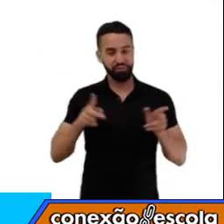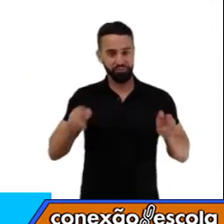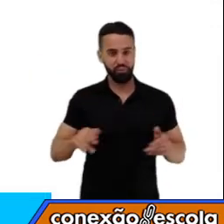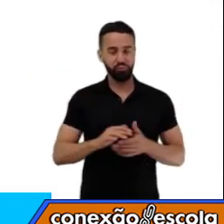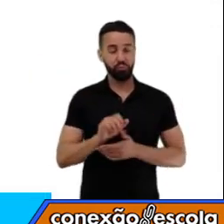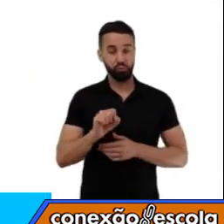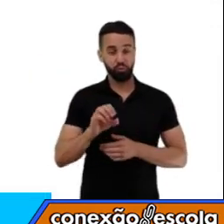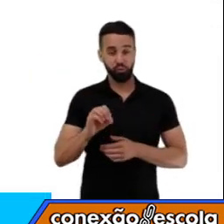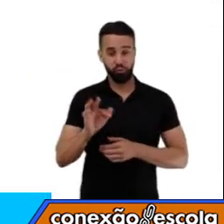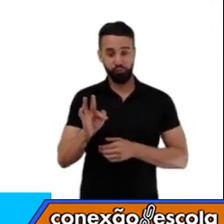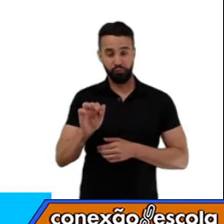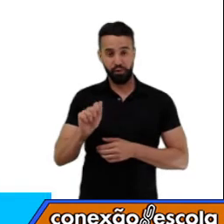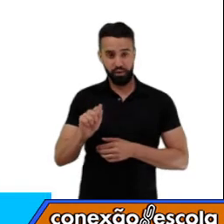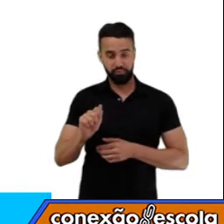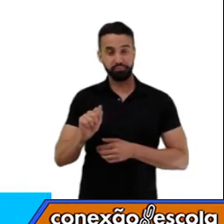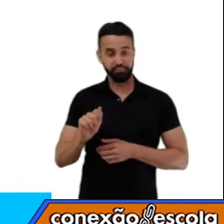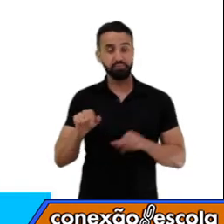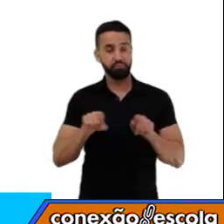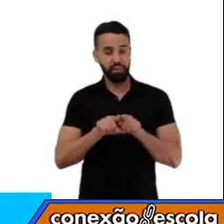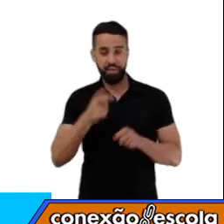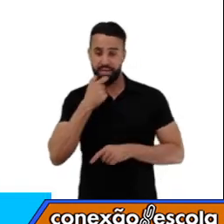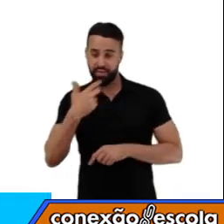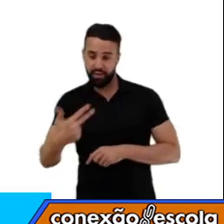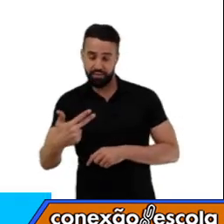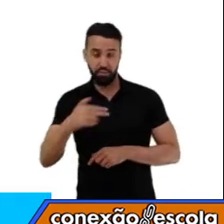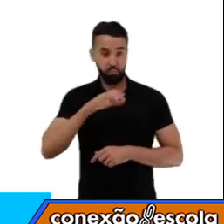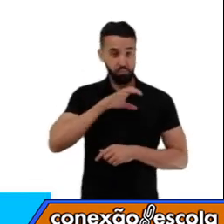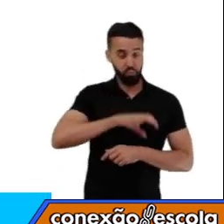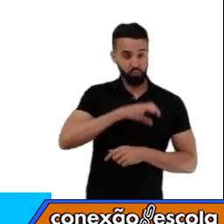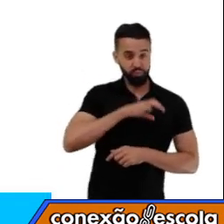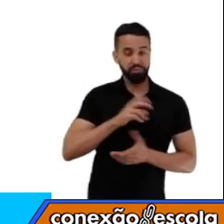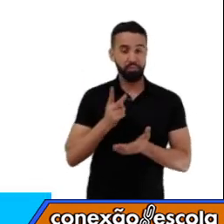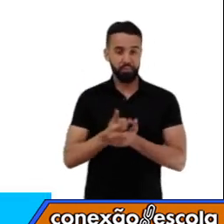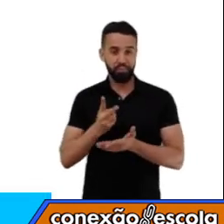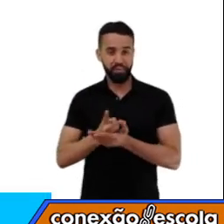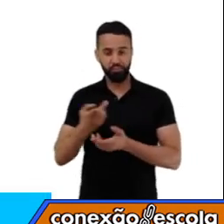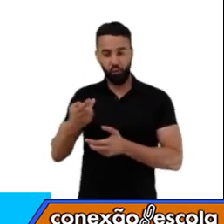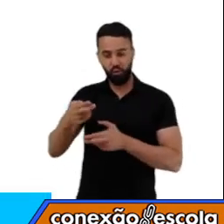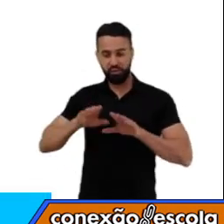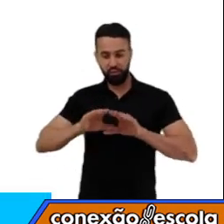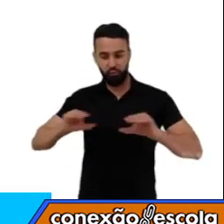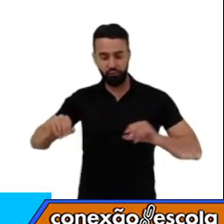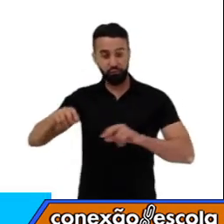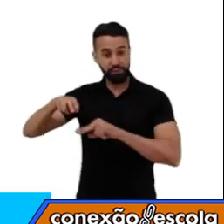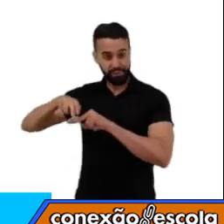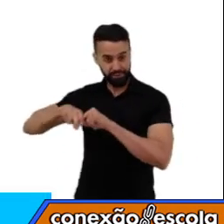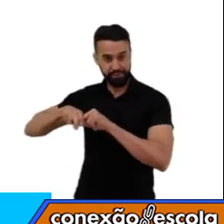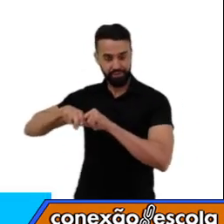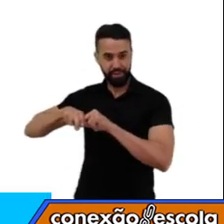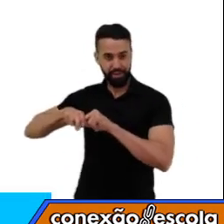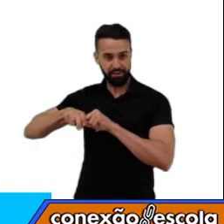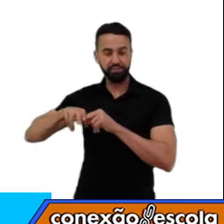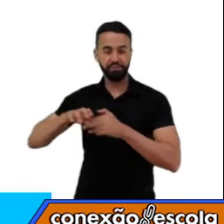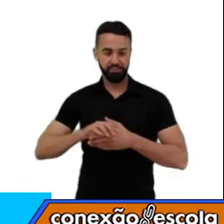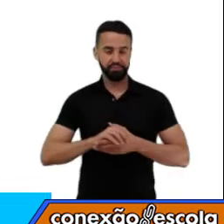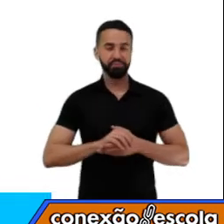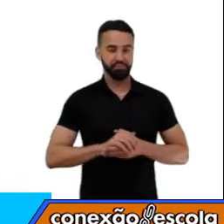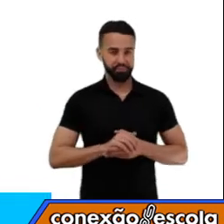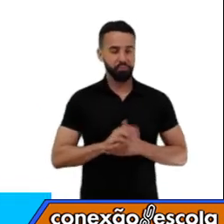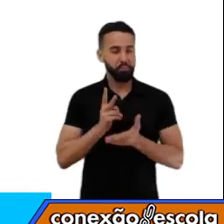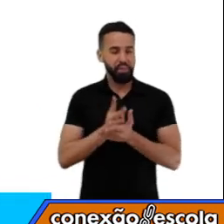sofá que tanto em inglês como em português é aquele lugarzinho de sentar ou seja